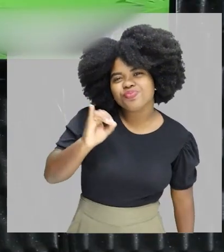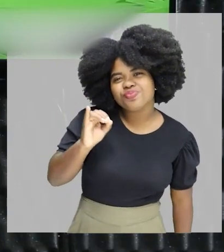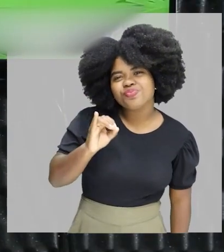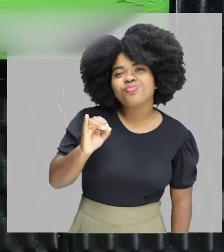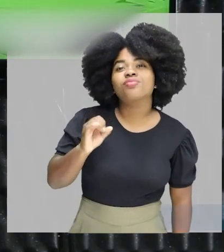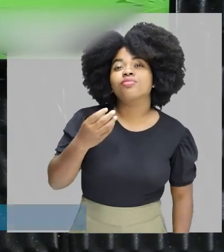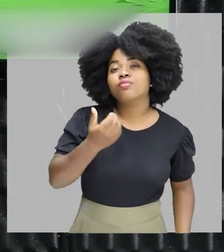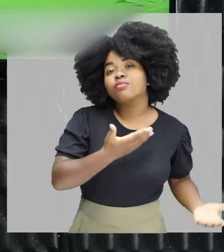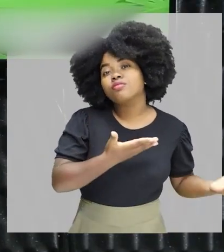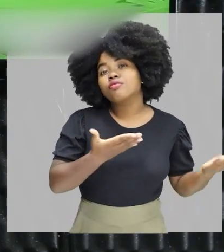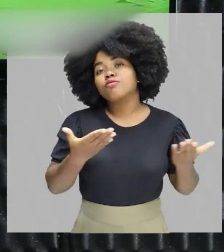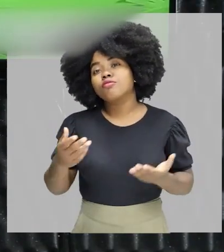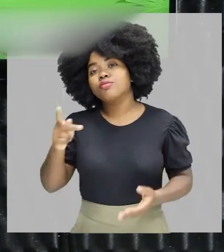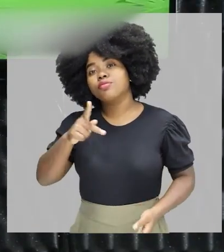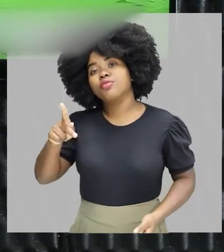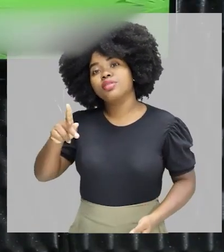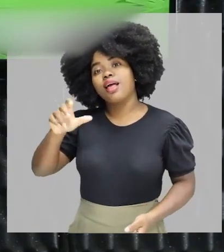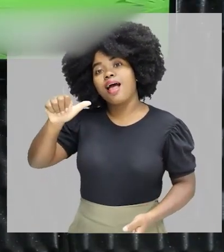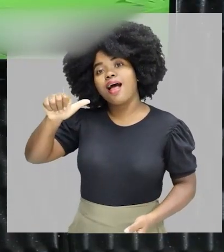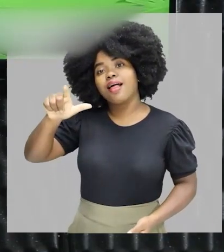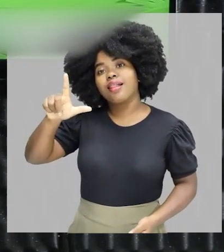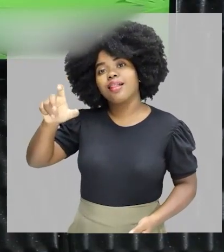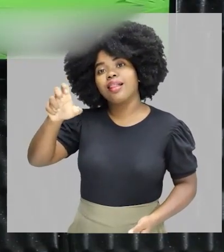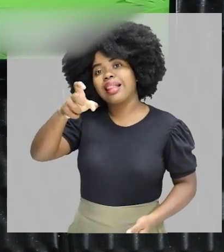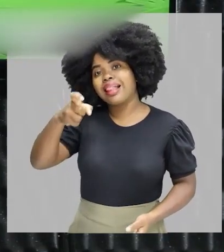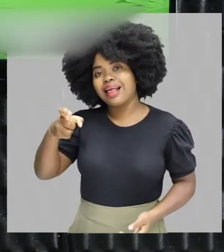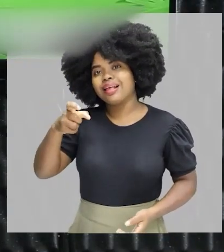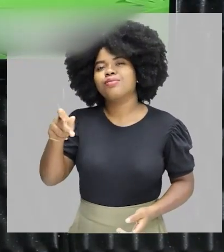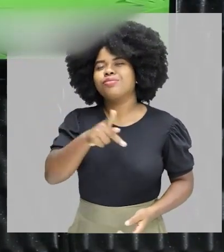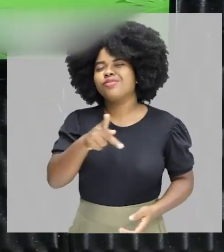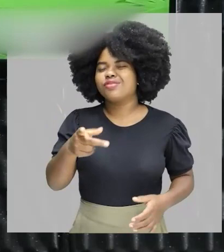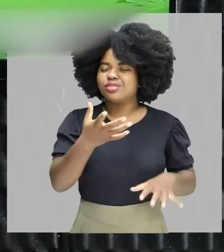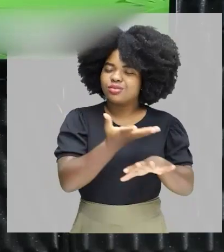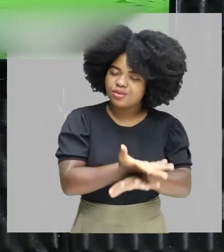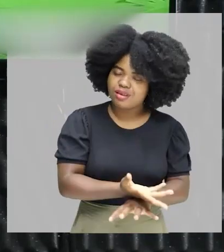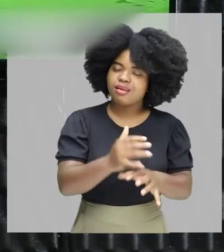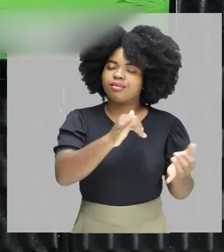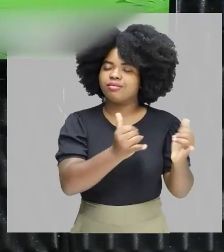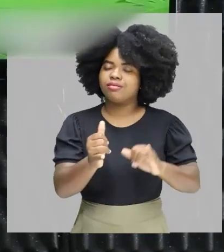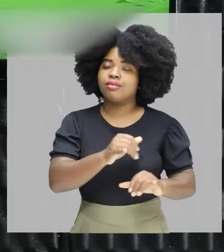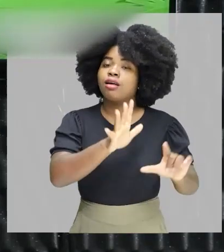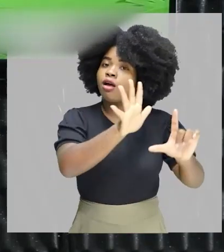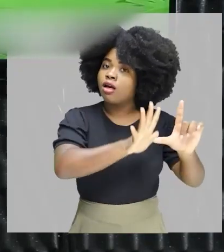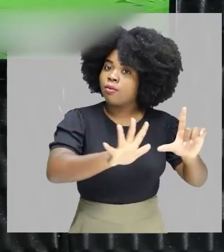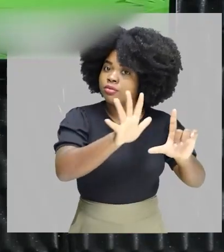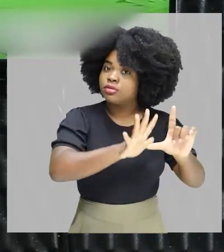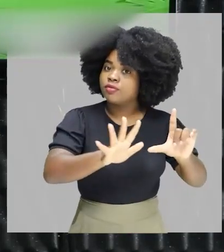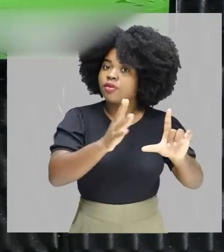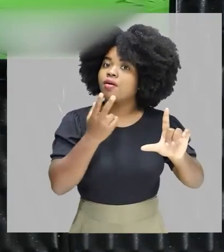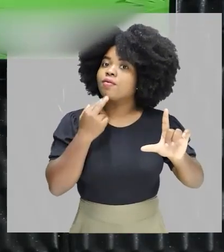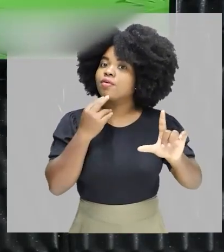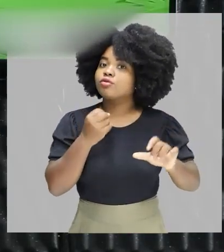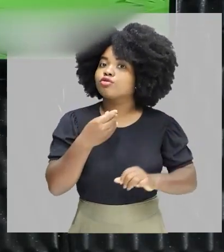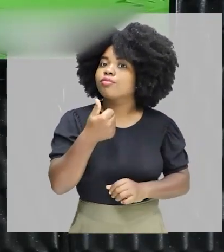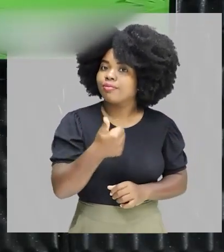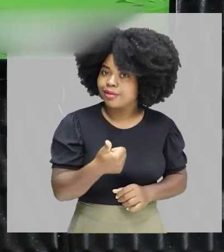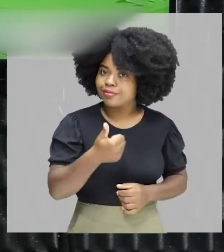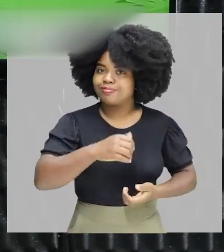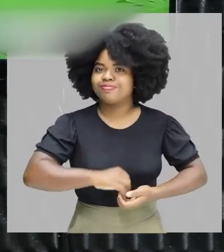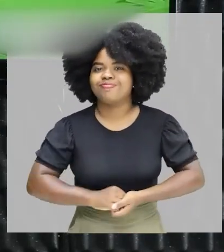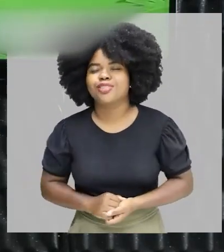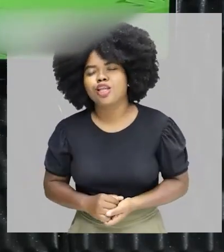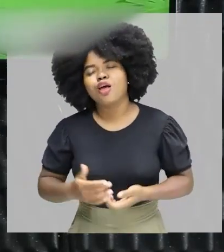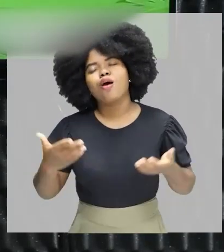Olá, turminha, sejam todos bem-vindos. Professor Alex Ferreira, professor de Química da plataforma Gonçalves Dias. Tudo bem, turminha?